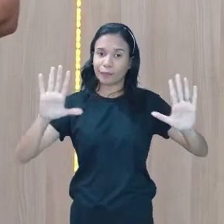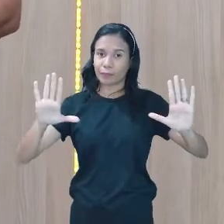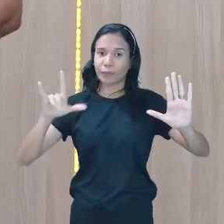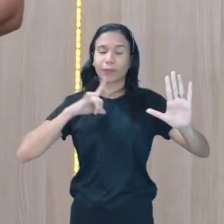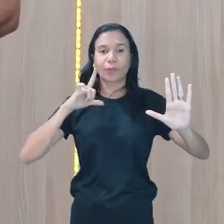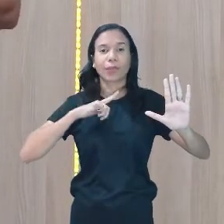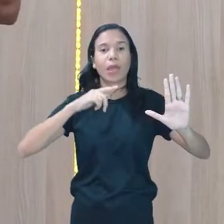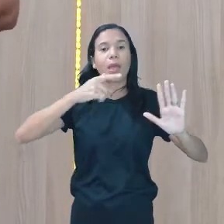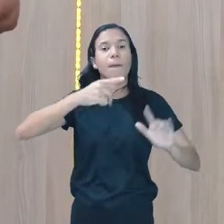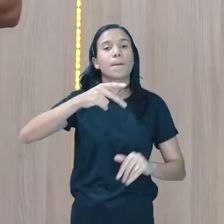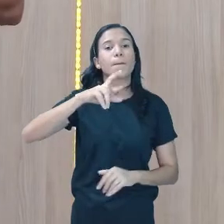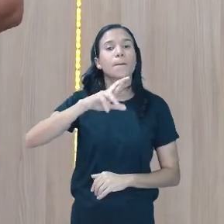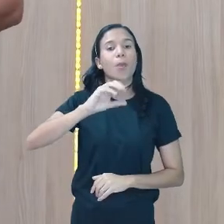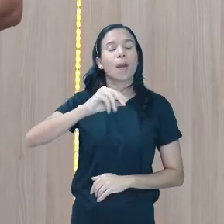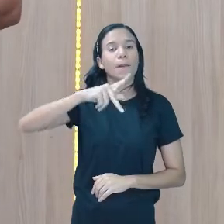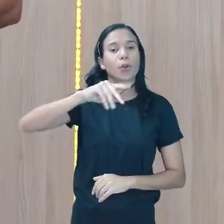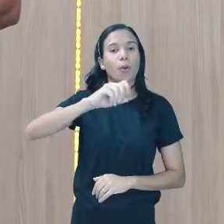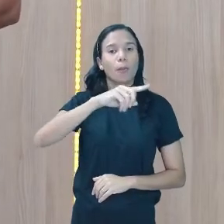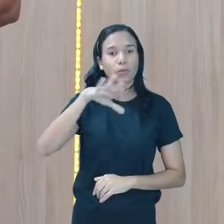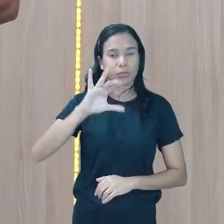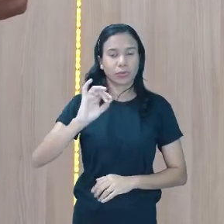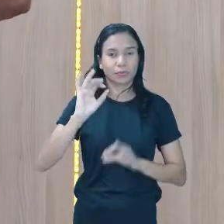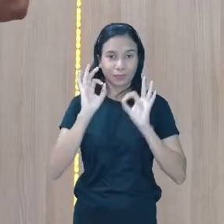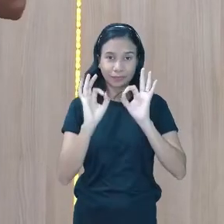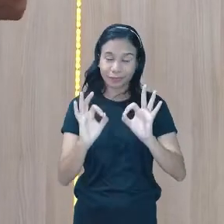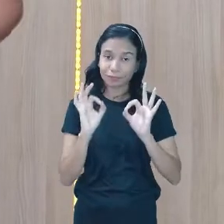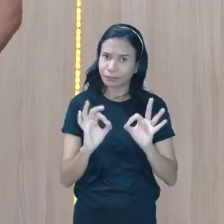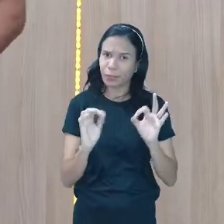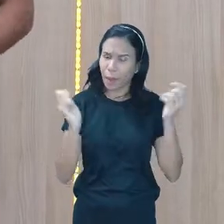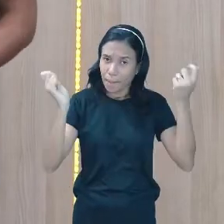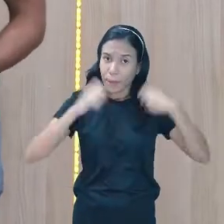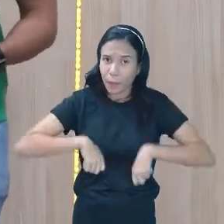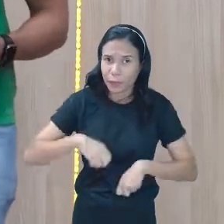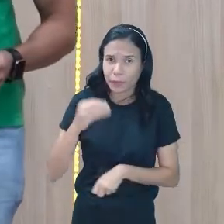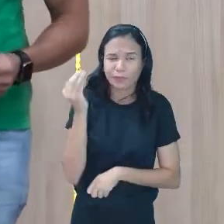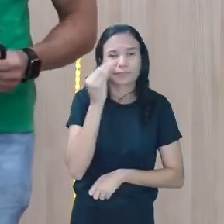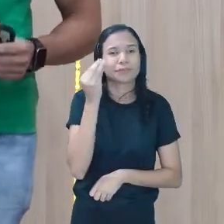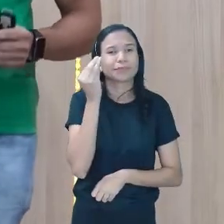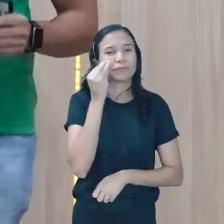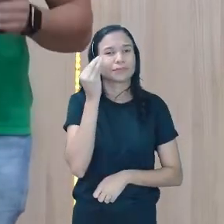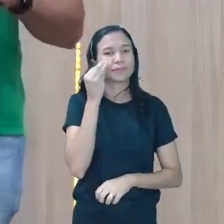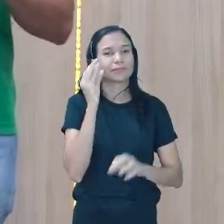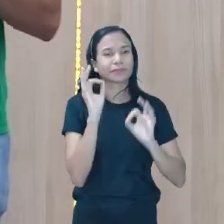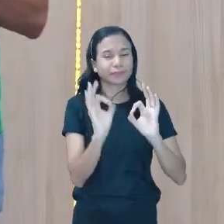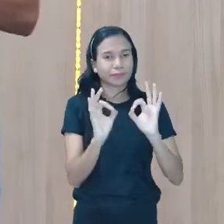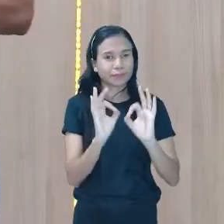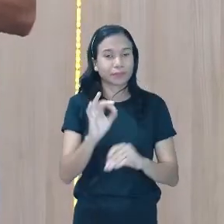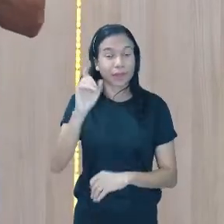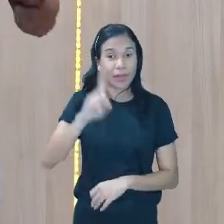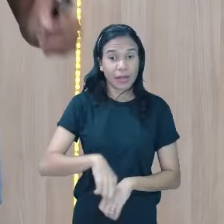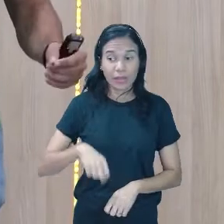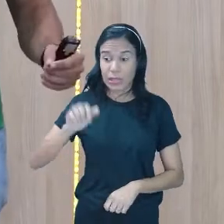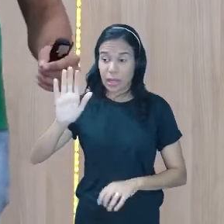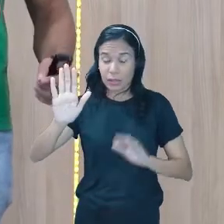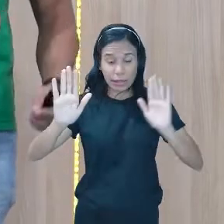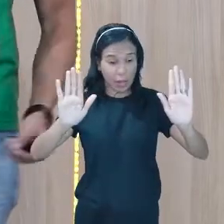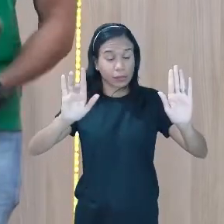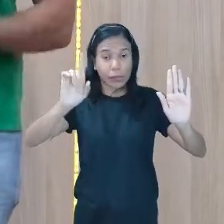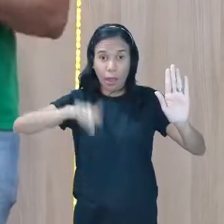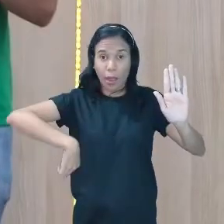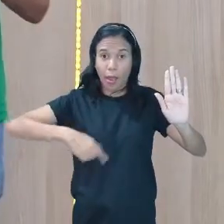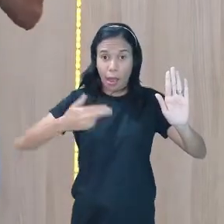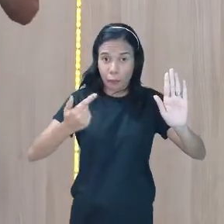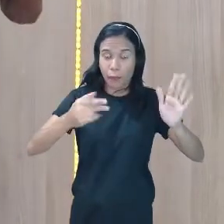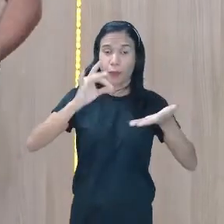eu tenho aí uma proporção, certo? E tem como a gente verificar se essas razões,